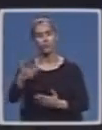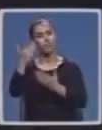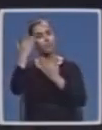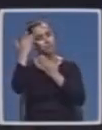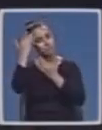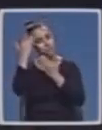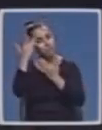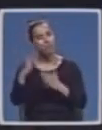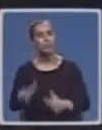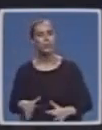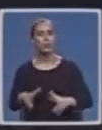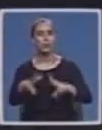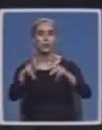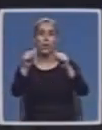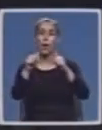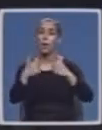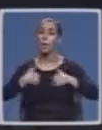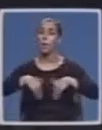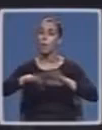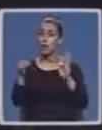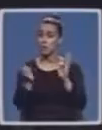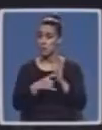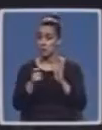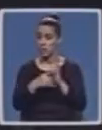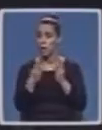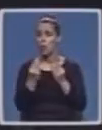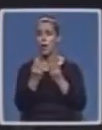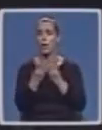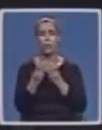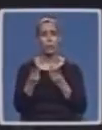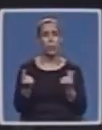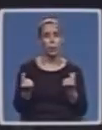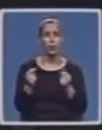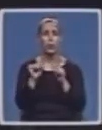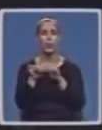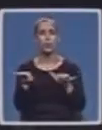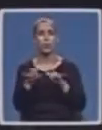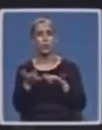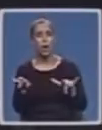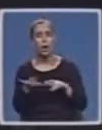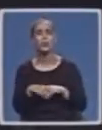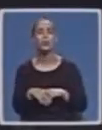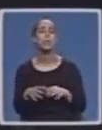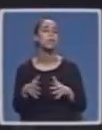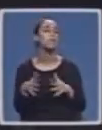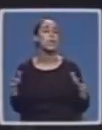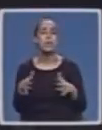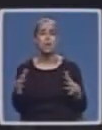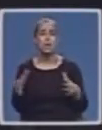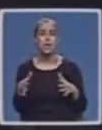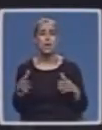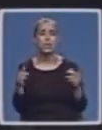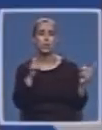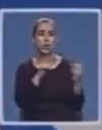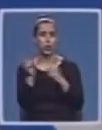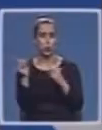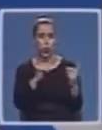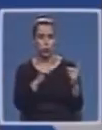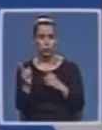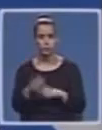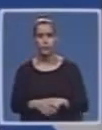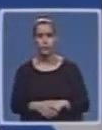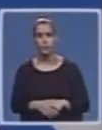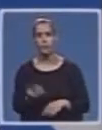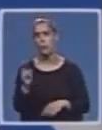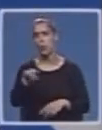essa evolução, embora ainda tenha muita necessidade de equipamento, quer equipamento informático, quer, sobretudo, meios de transporte. Outra